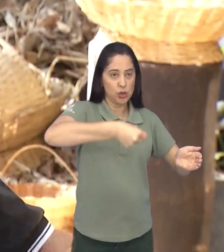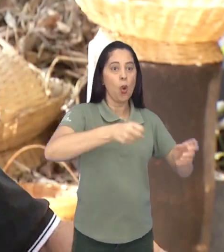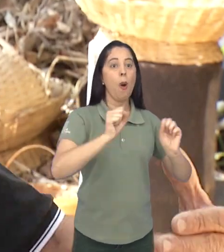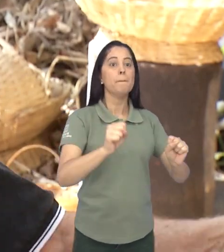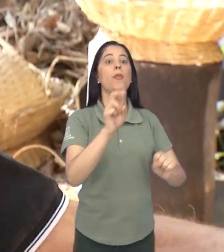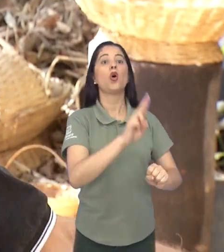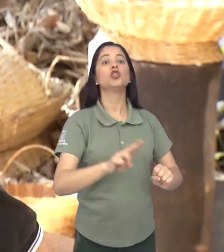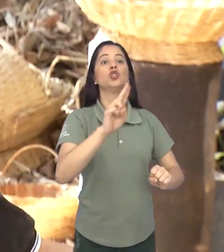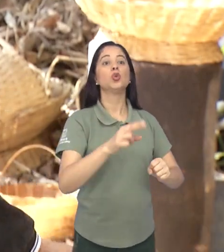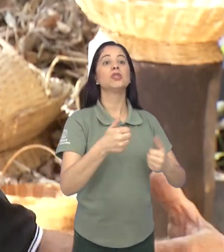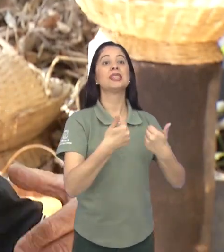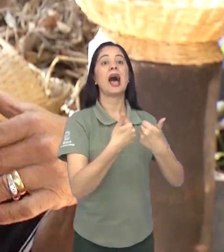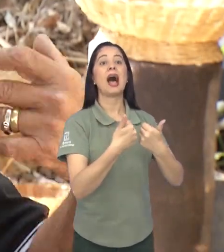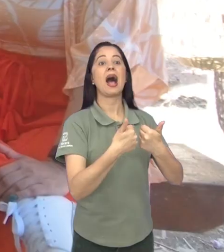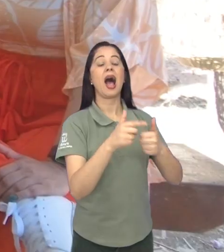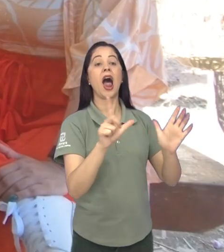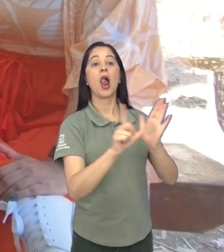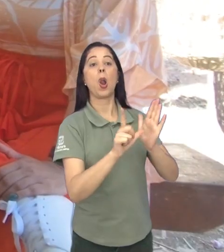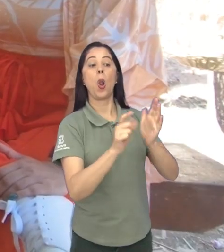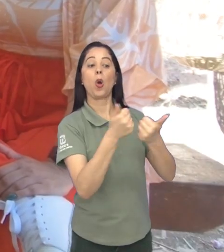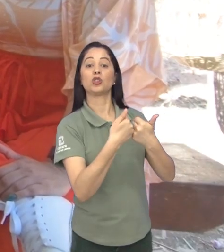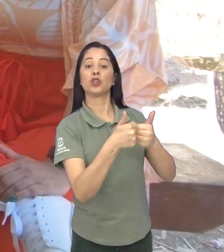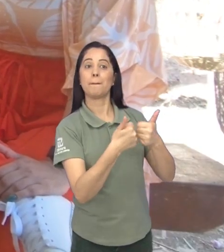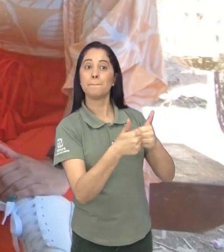formato, ele serve para padaria, que é para...